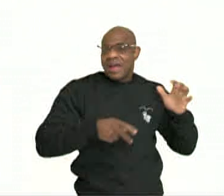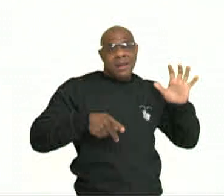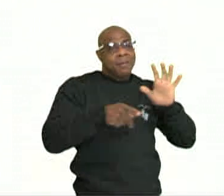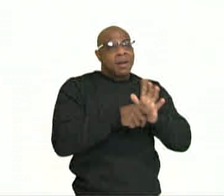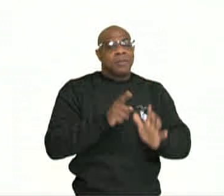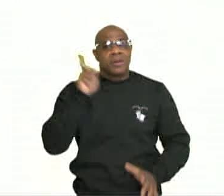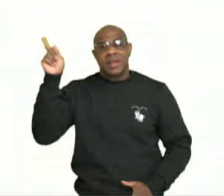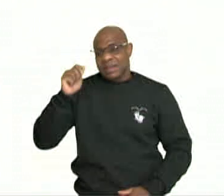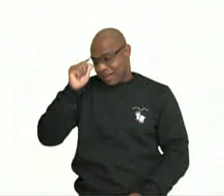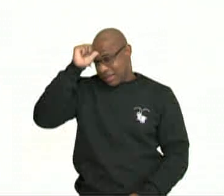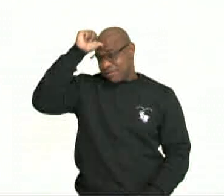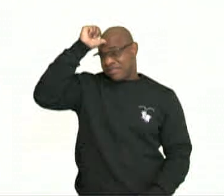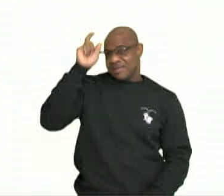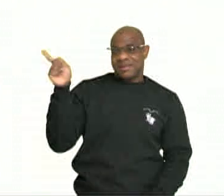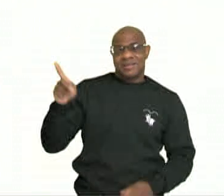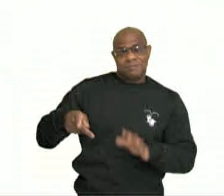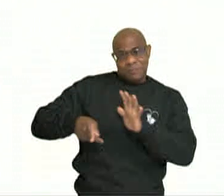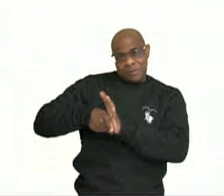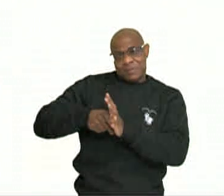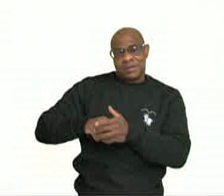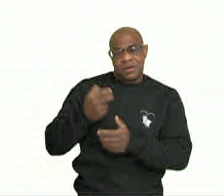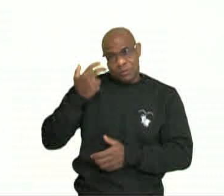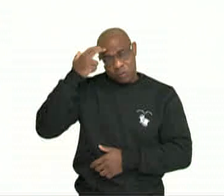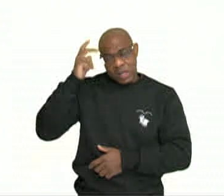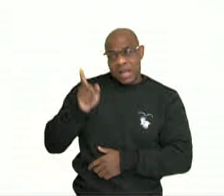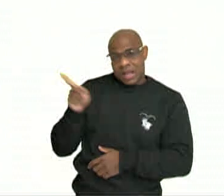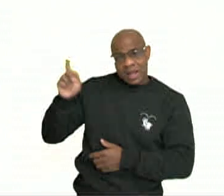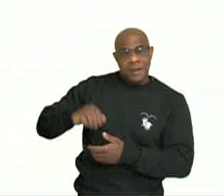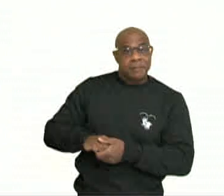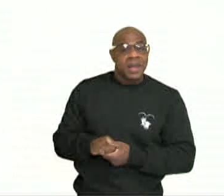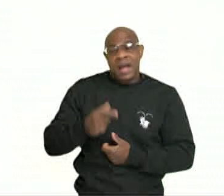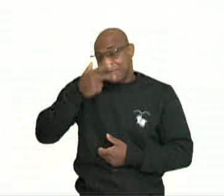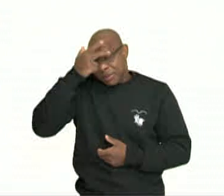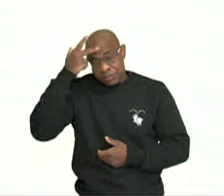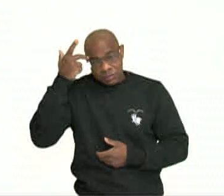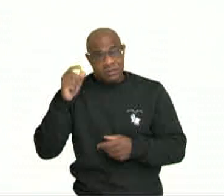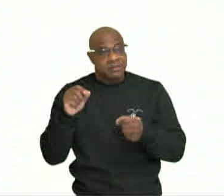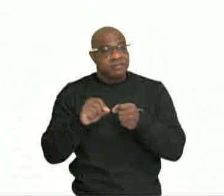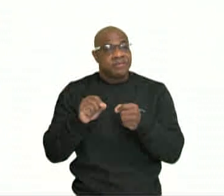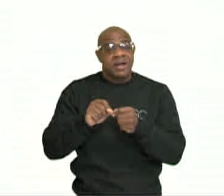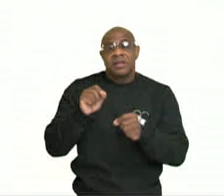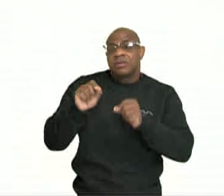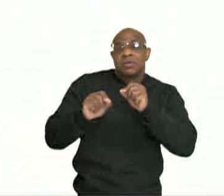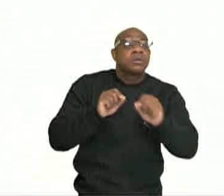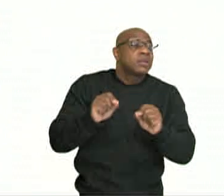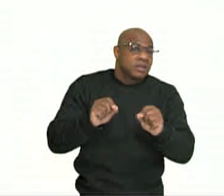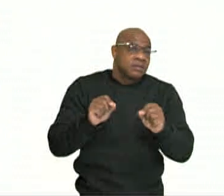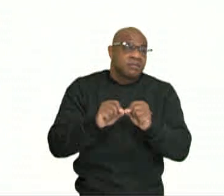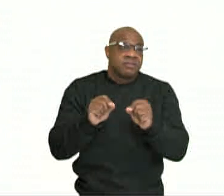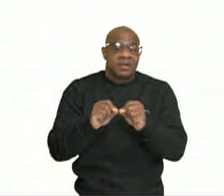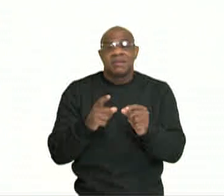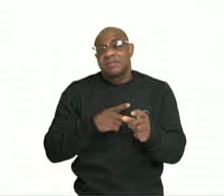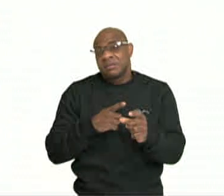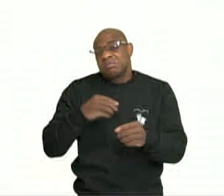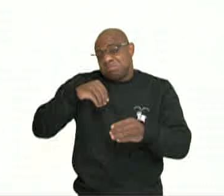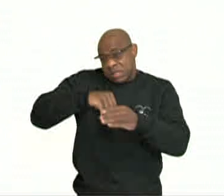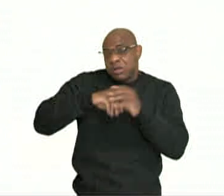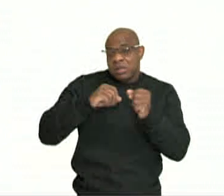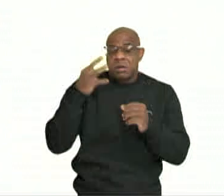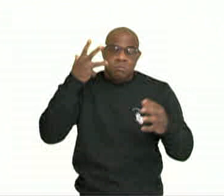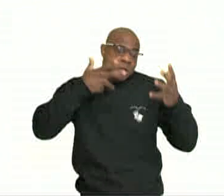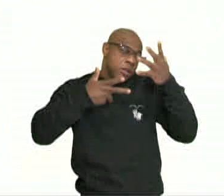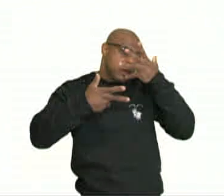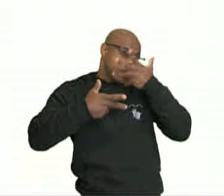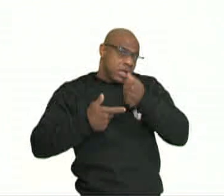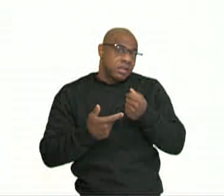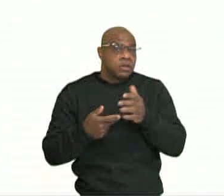quando reproduzimos, as pessoas se apropriam de um item que faz parte da beleza natural de um